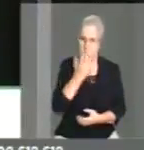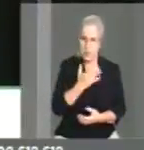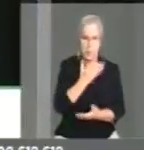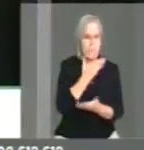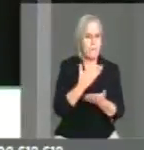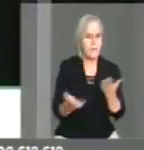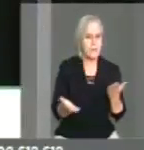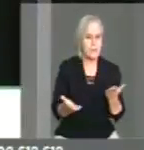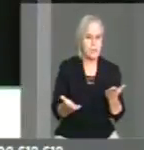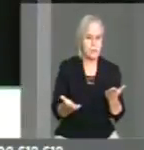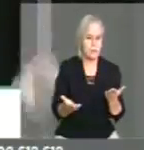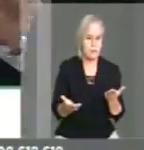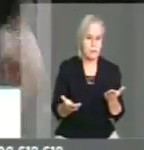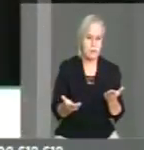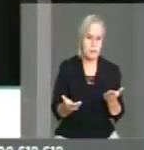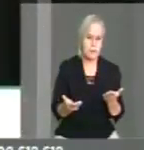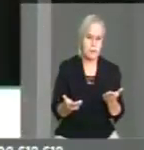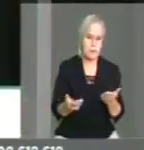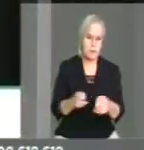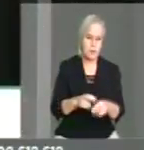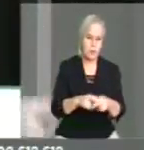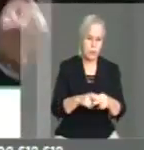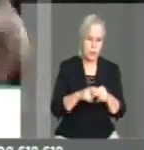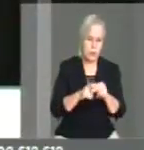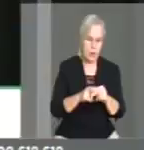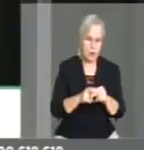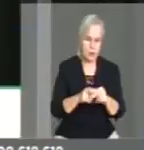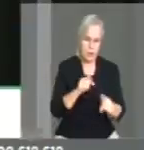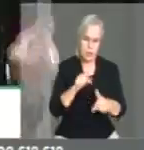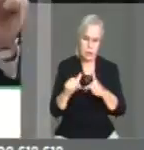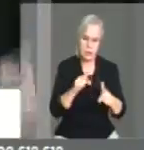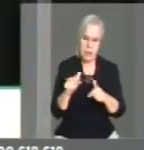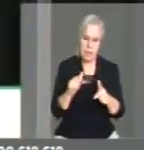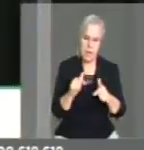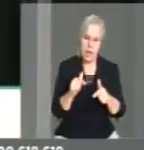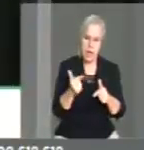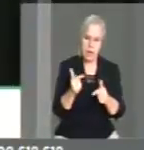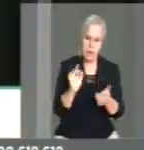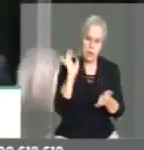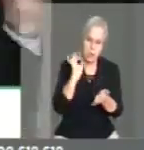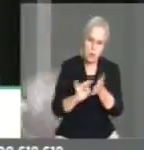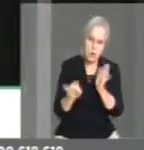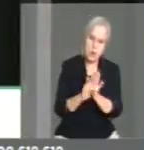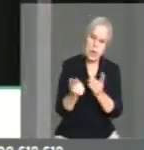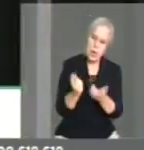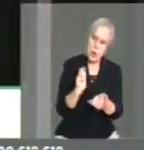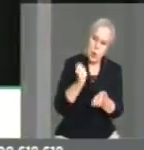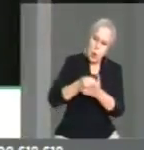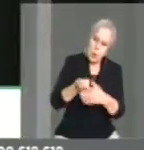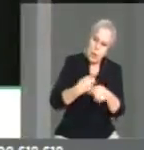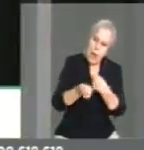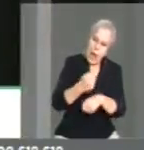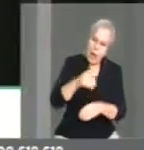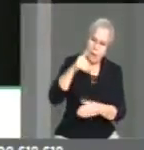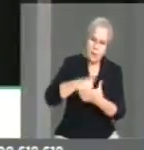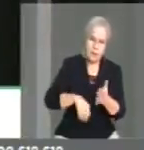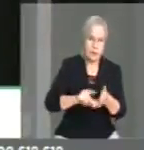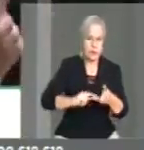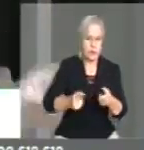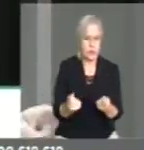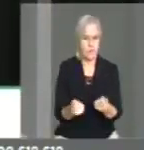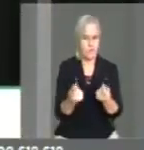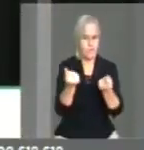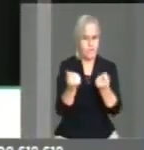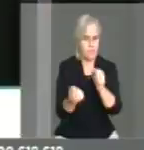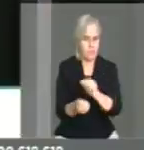perderam seus mandatos, né, na ação, né, da compra de voto e da utilização escancarada do poder econômico.